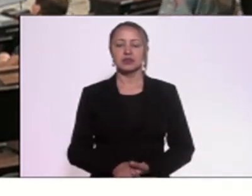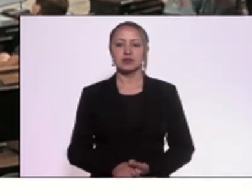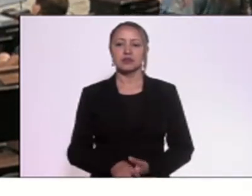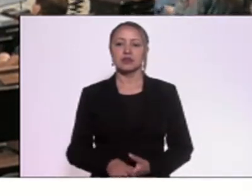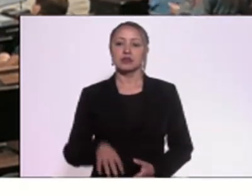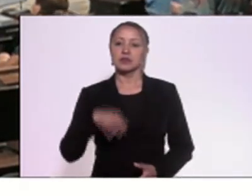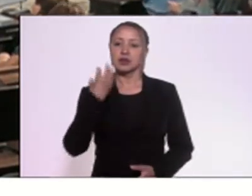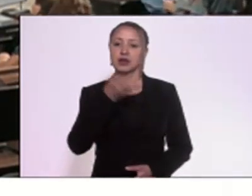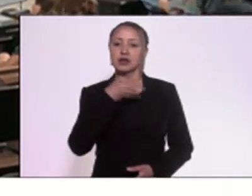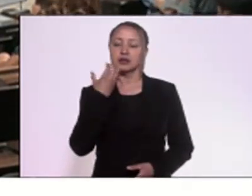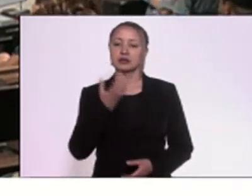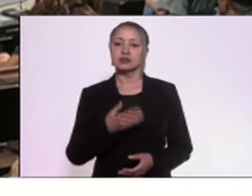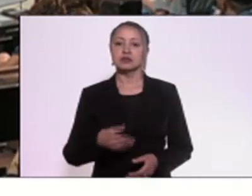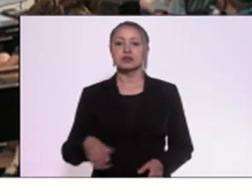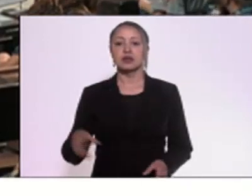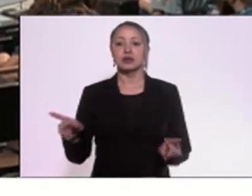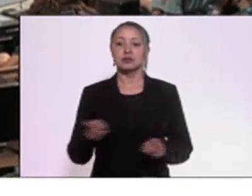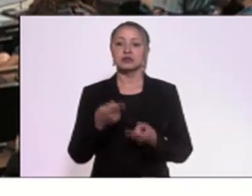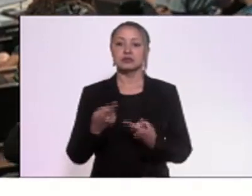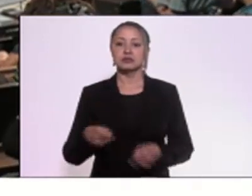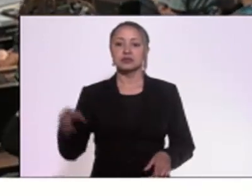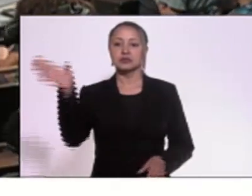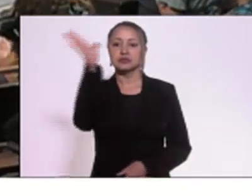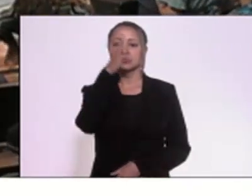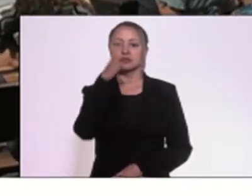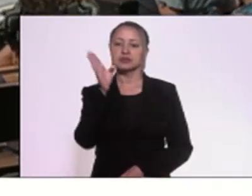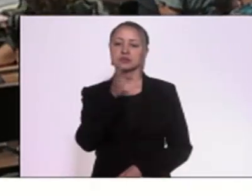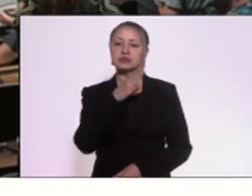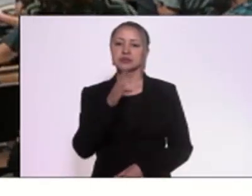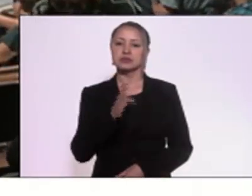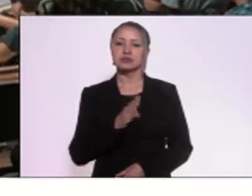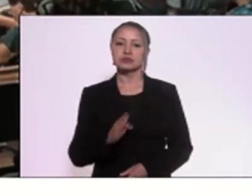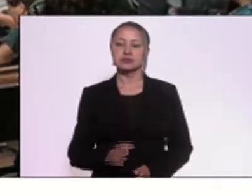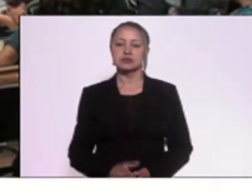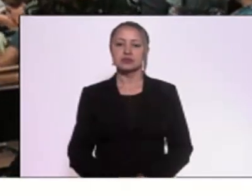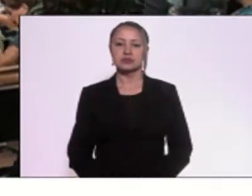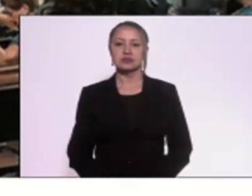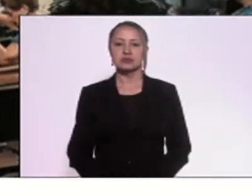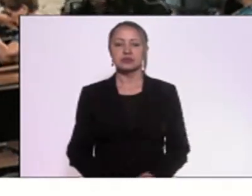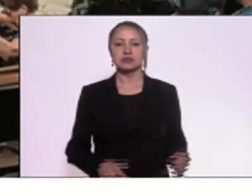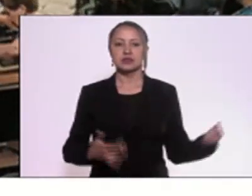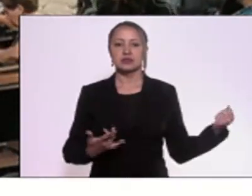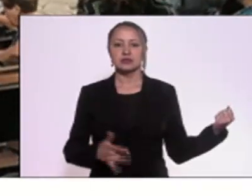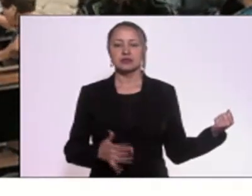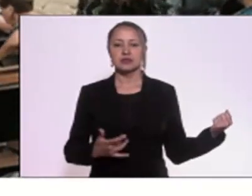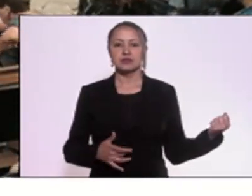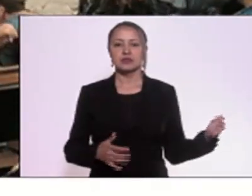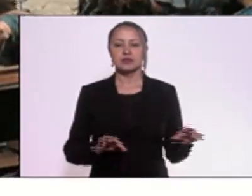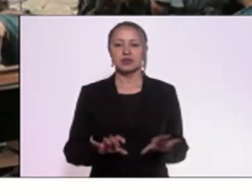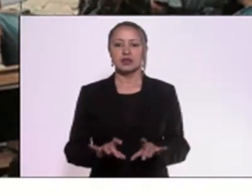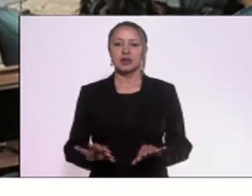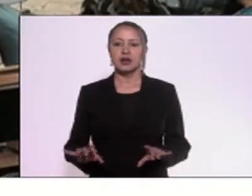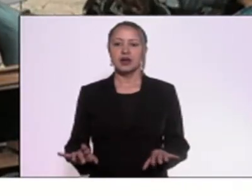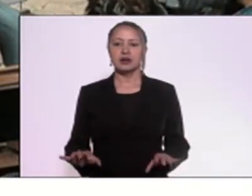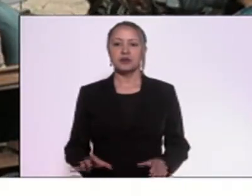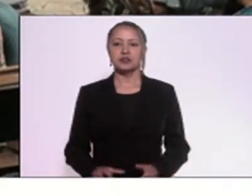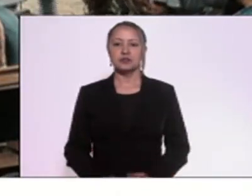nacional, que será executado por Pedro Fonseca na guitarra e por Júnior Monteiro no